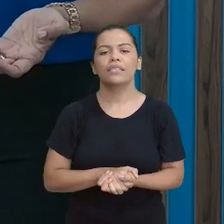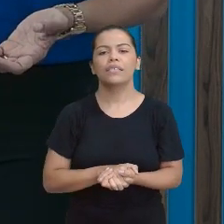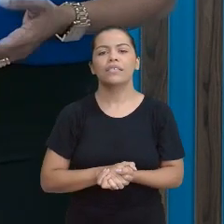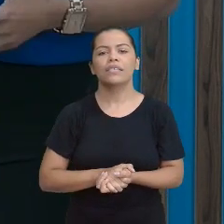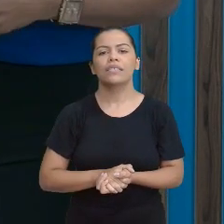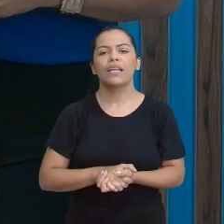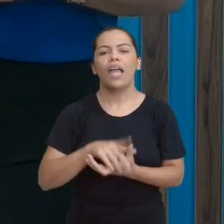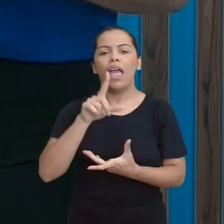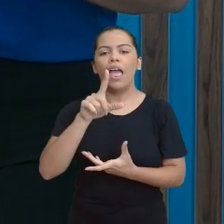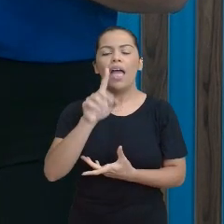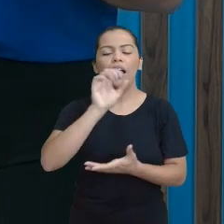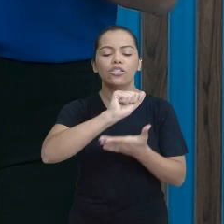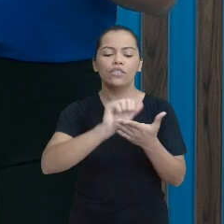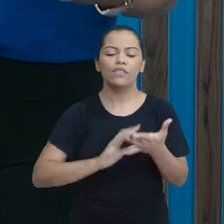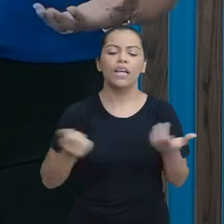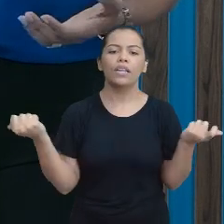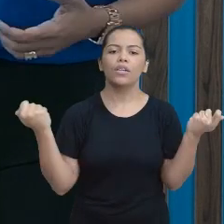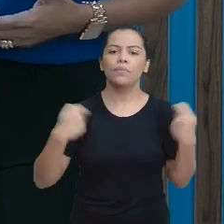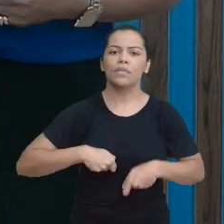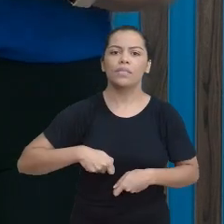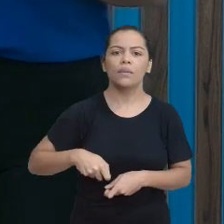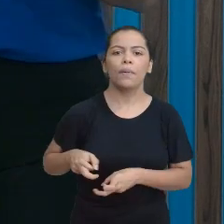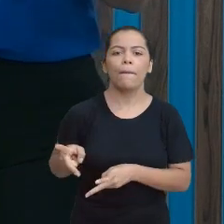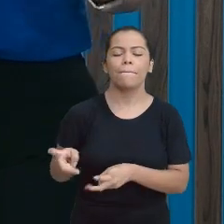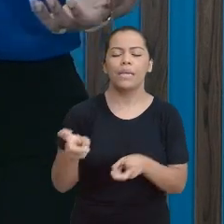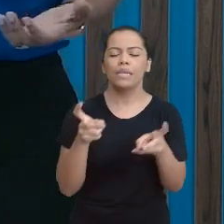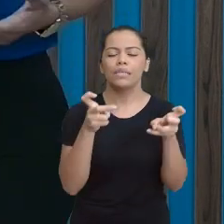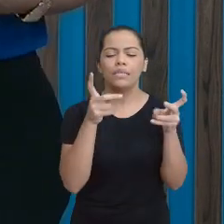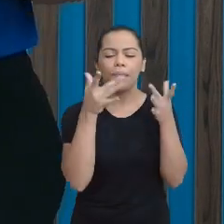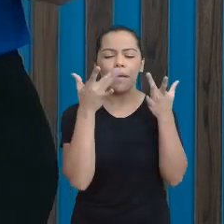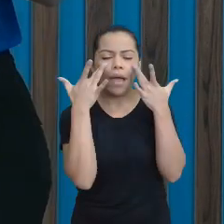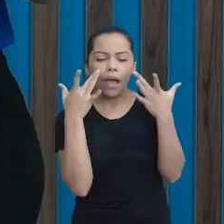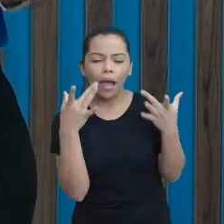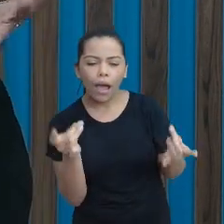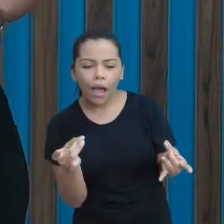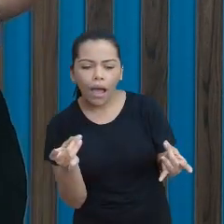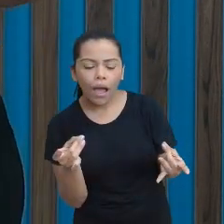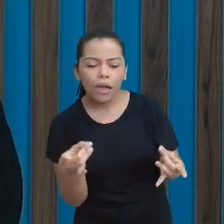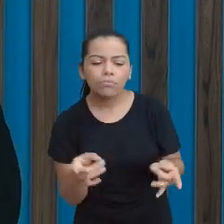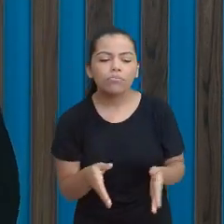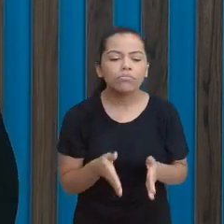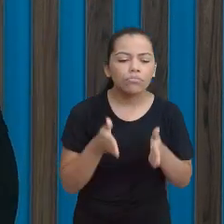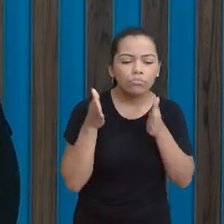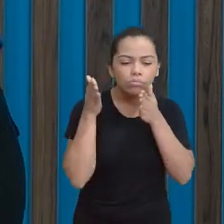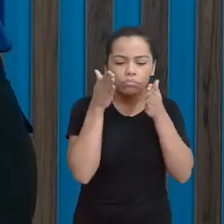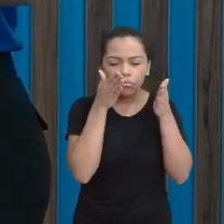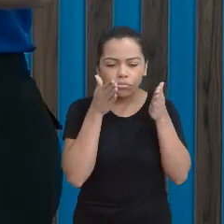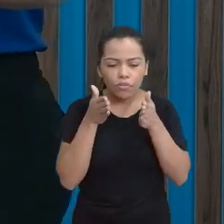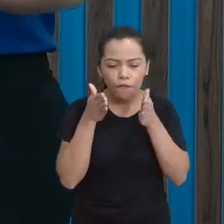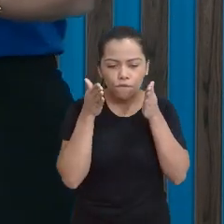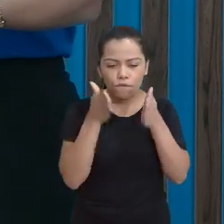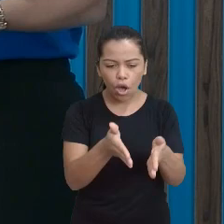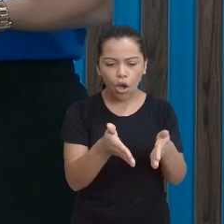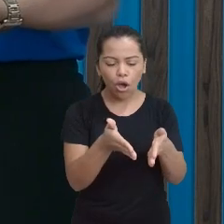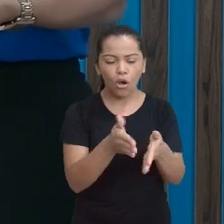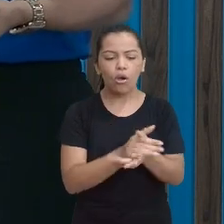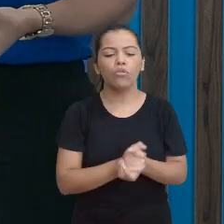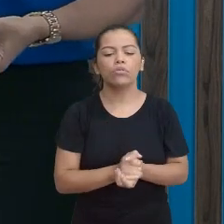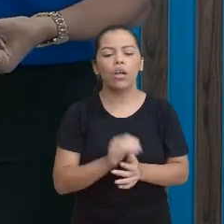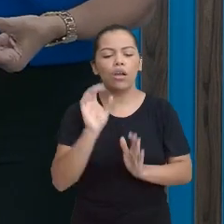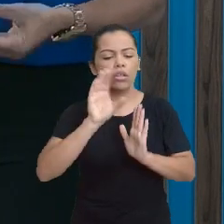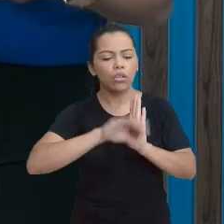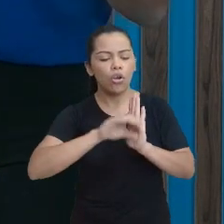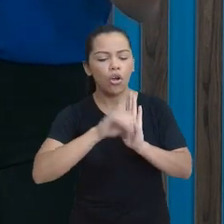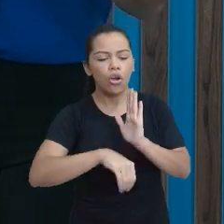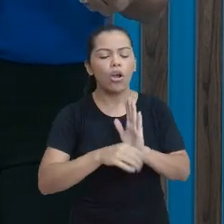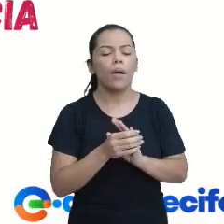que propicia trabalhar percepção, atenção, concentração, conceituar elementos que estão